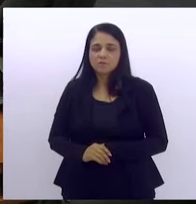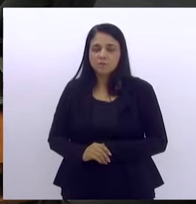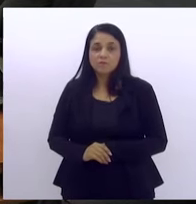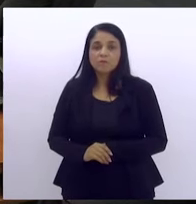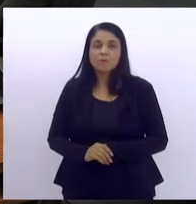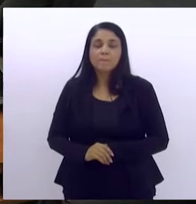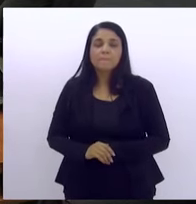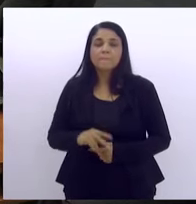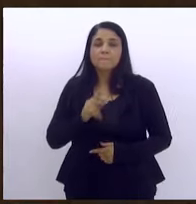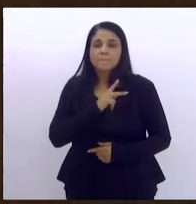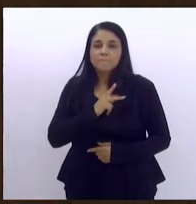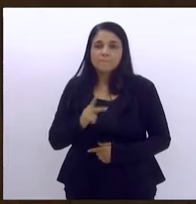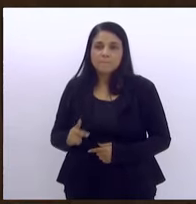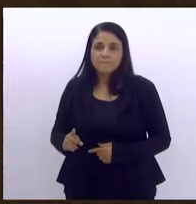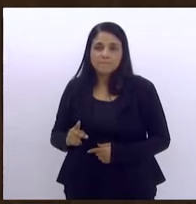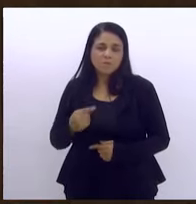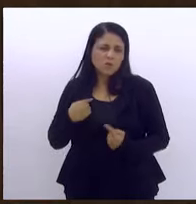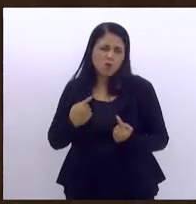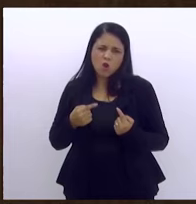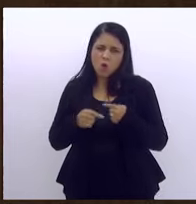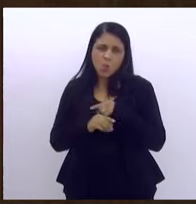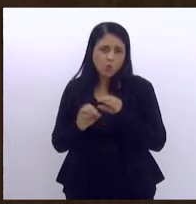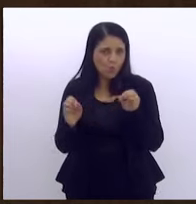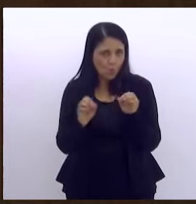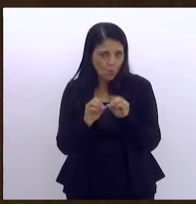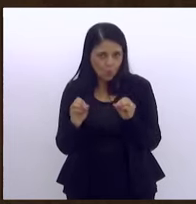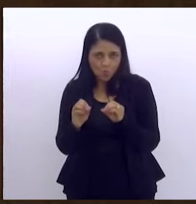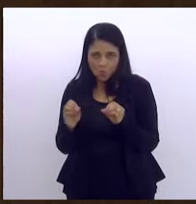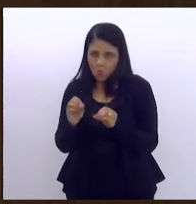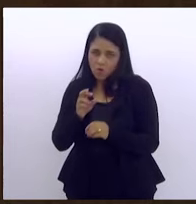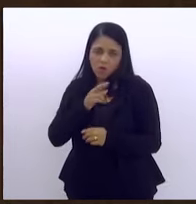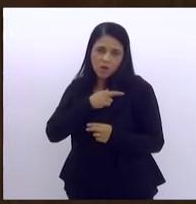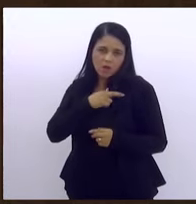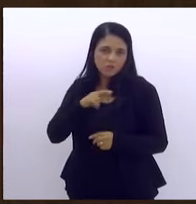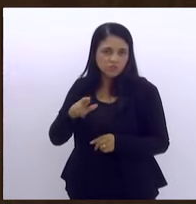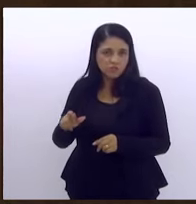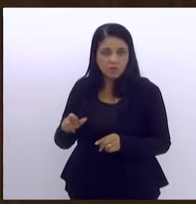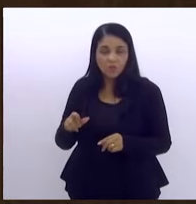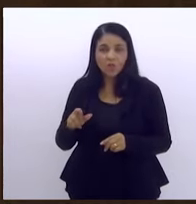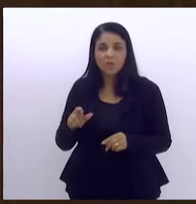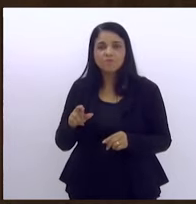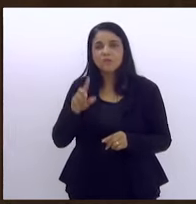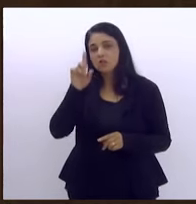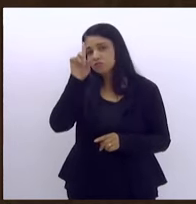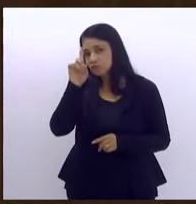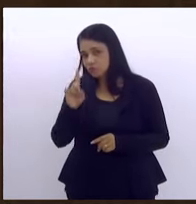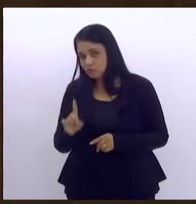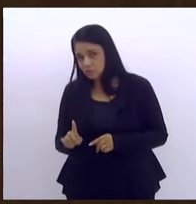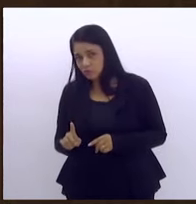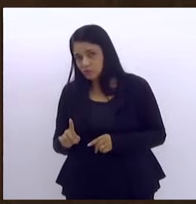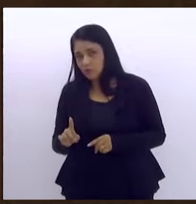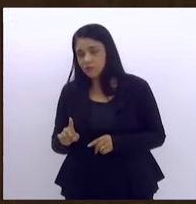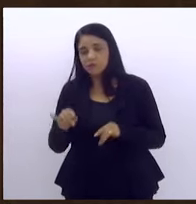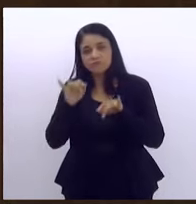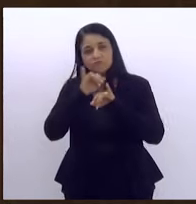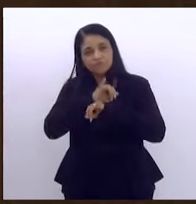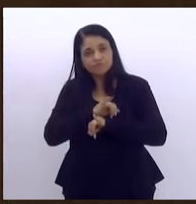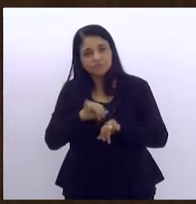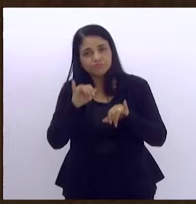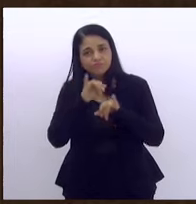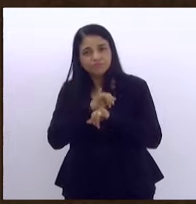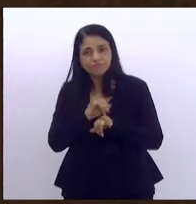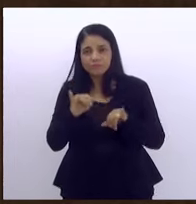Senhora presidente, nada contra qualquer religião ter o seu direito de propagar,